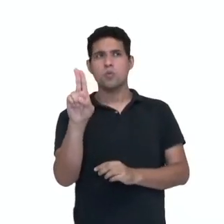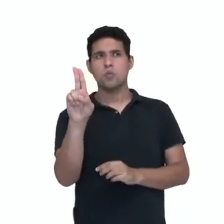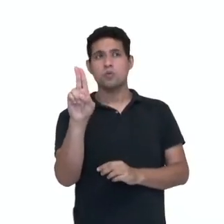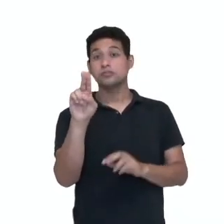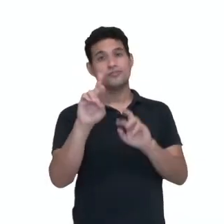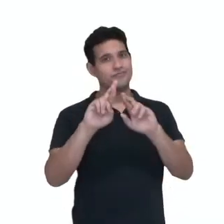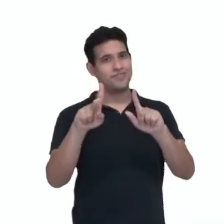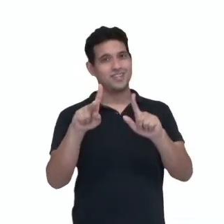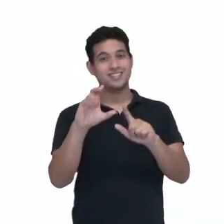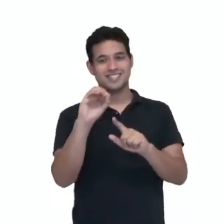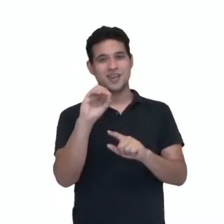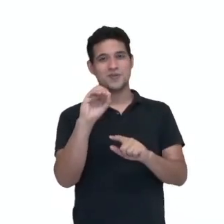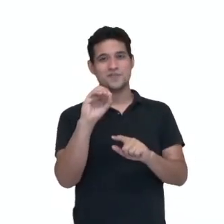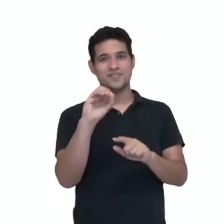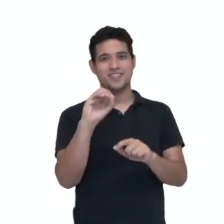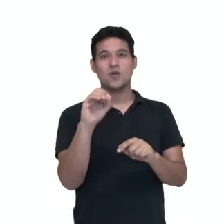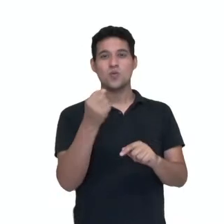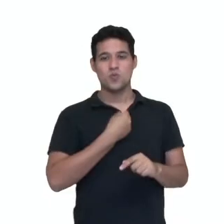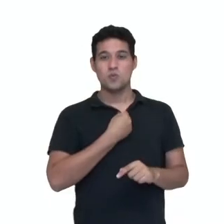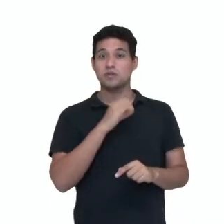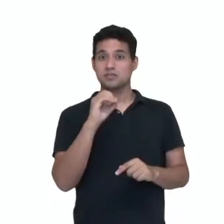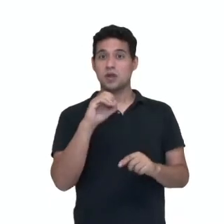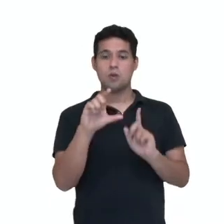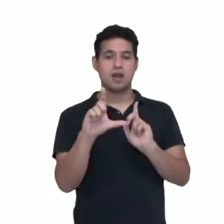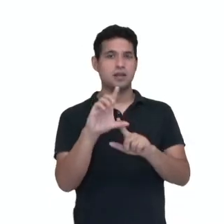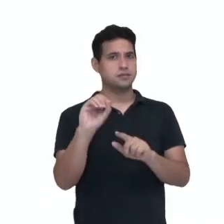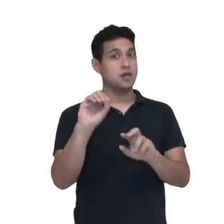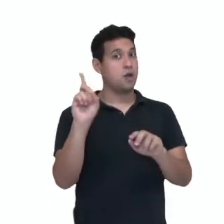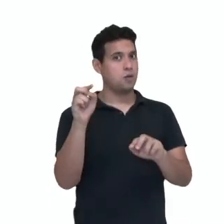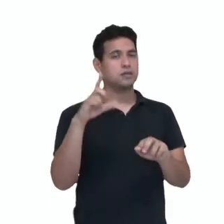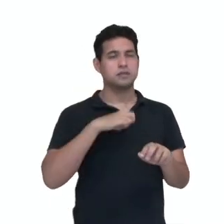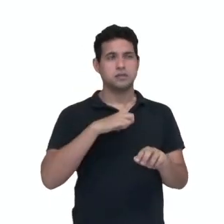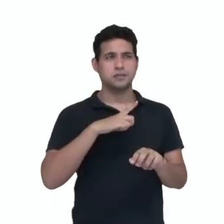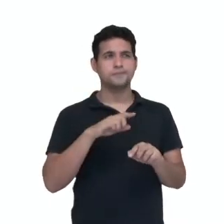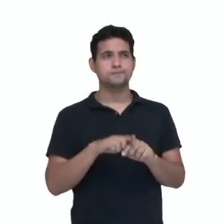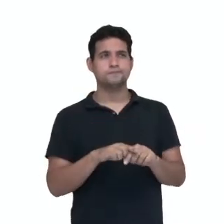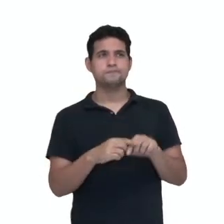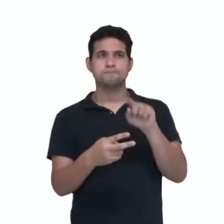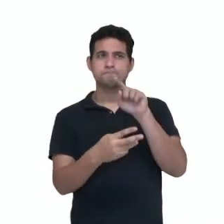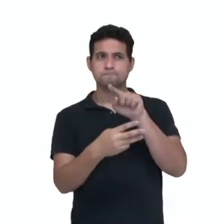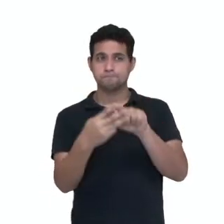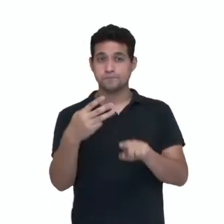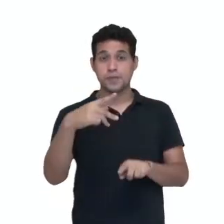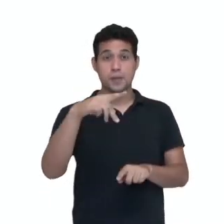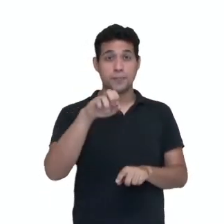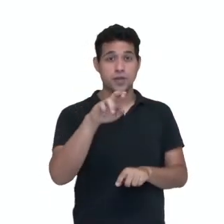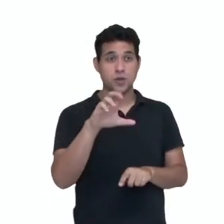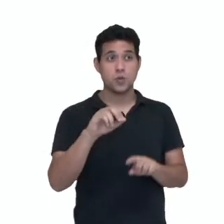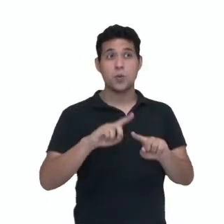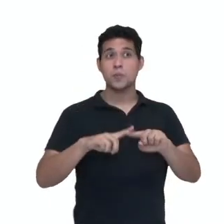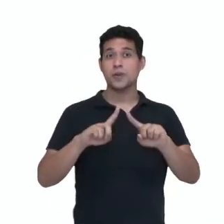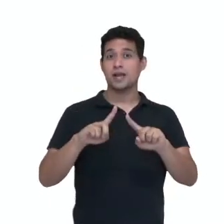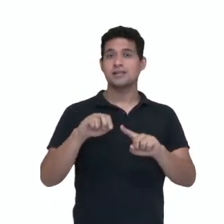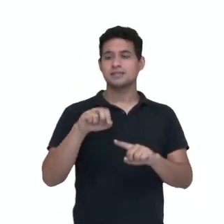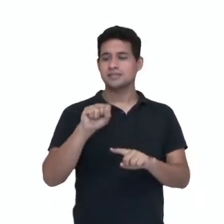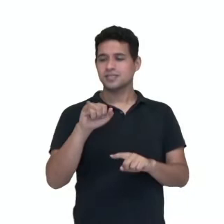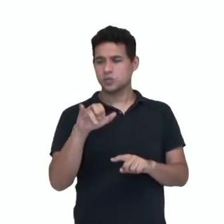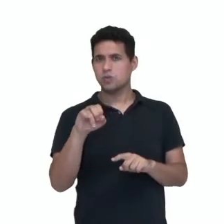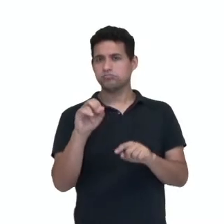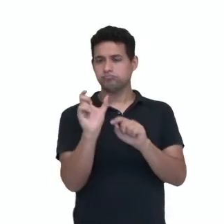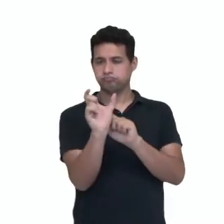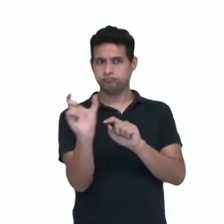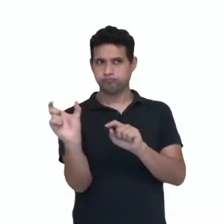zero. Adversativa, pero, mas, sino. Distributiva, bien, bien, ora,